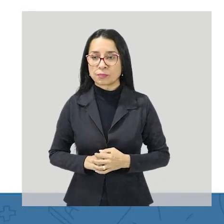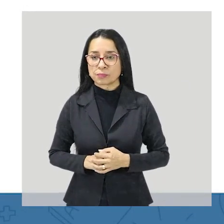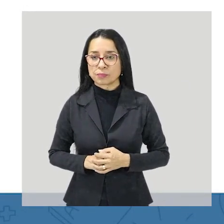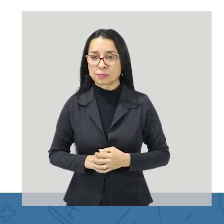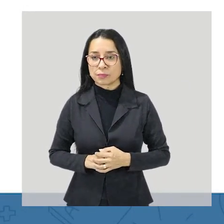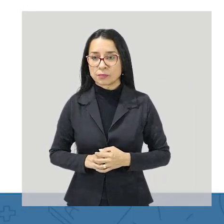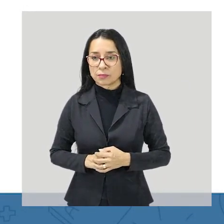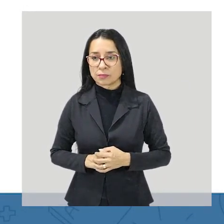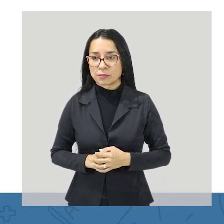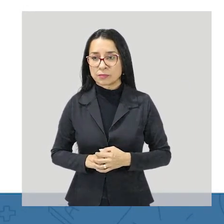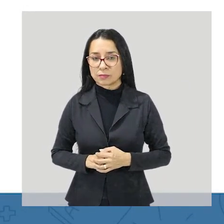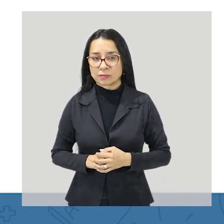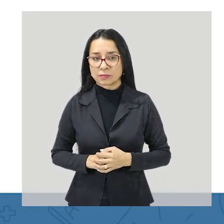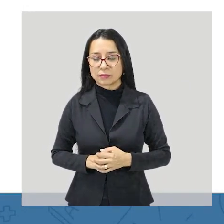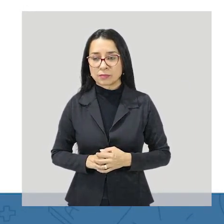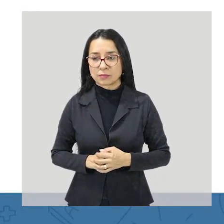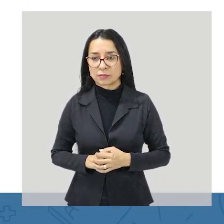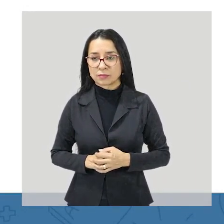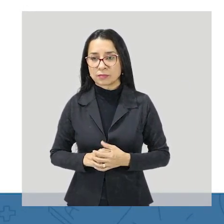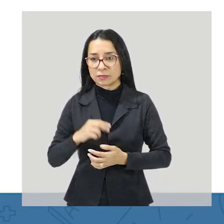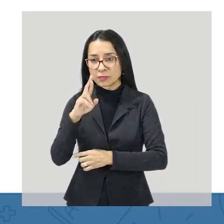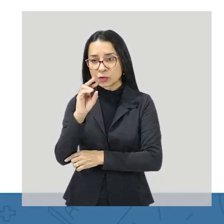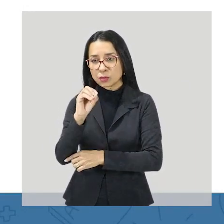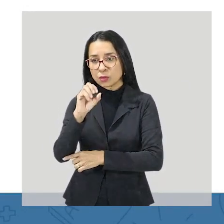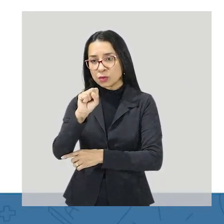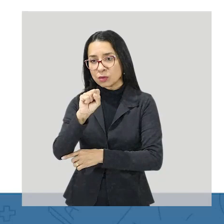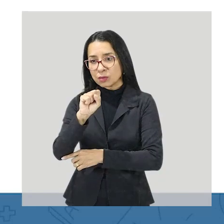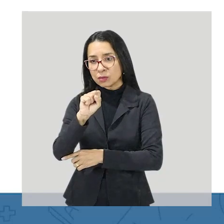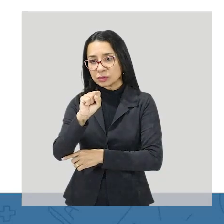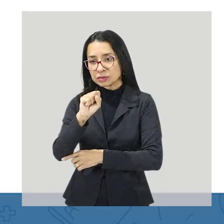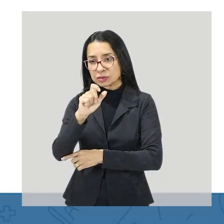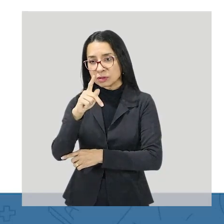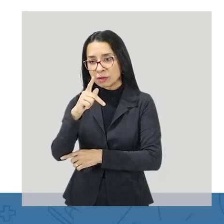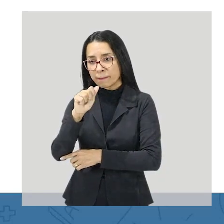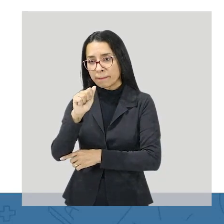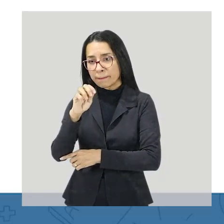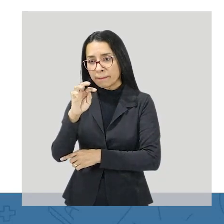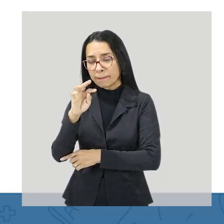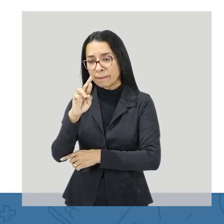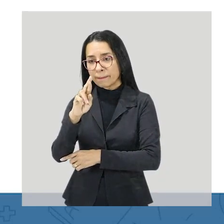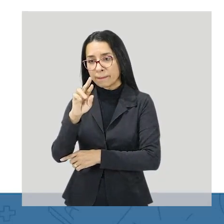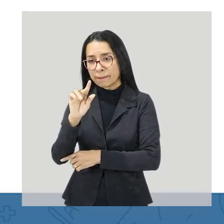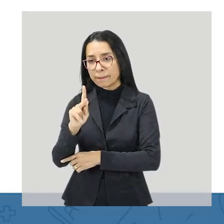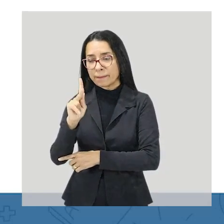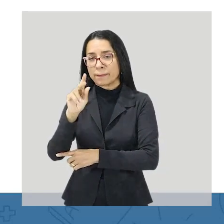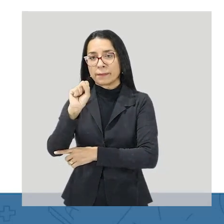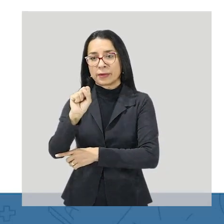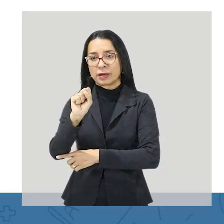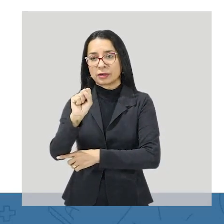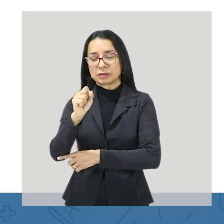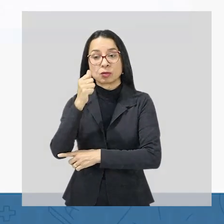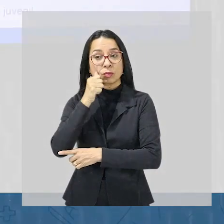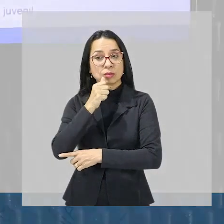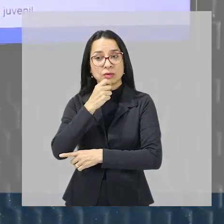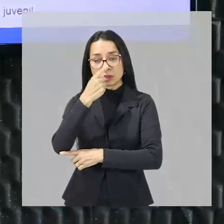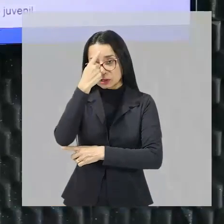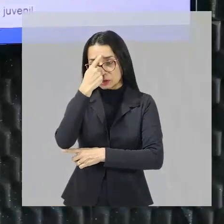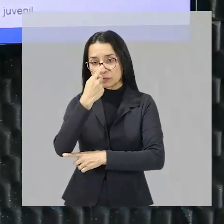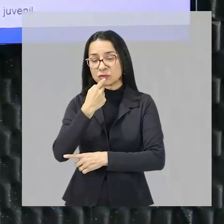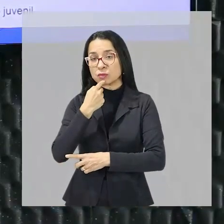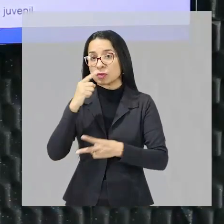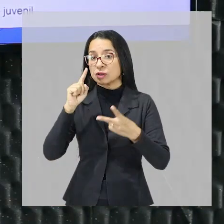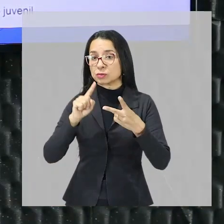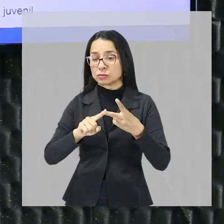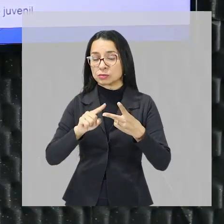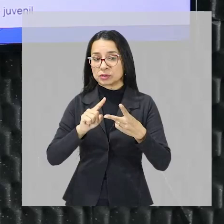1955 por Rosa Parks, que é a mulher da figura 2, apresentada em fotografia ao lado de Martin Luther King, que é